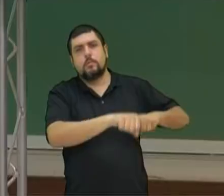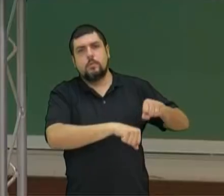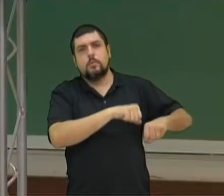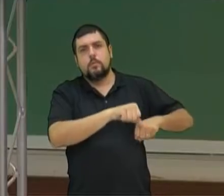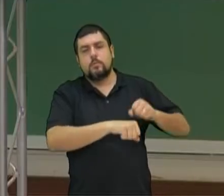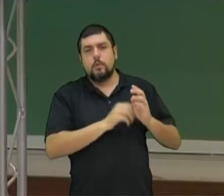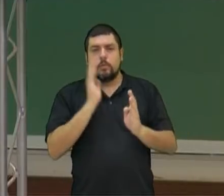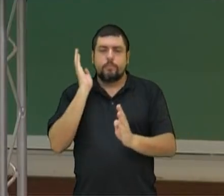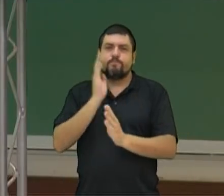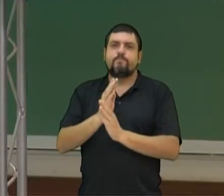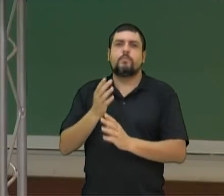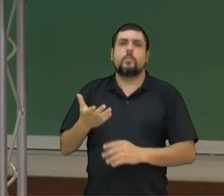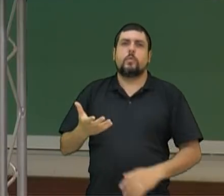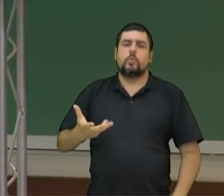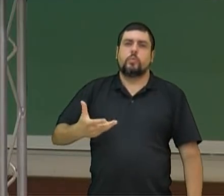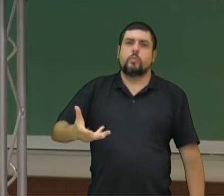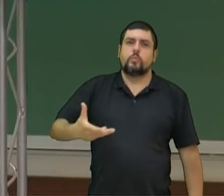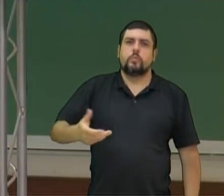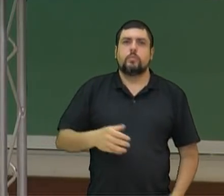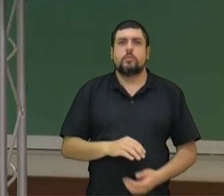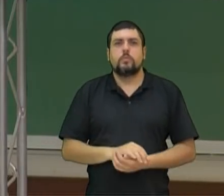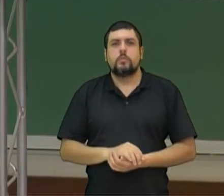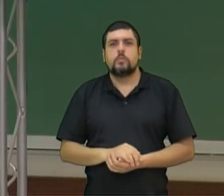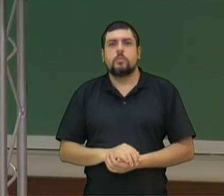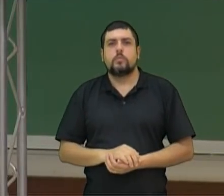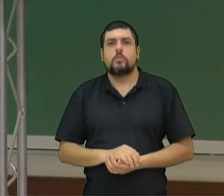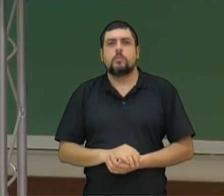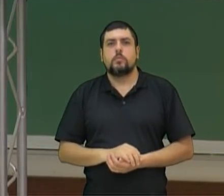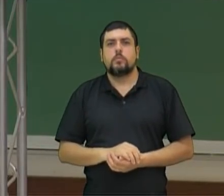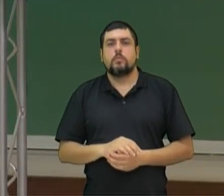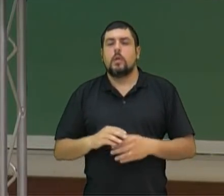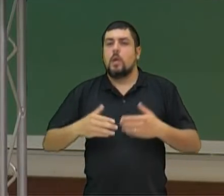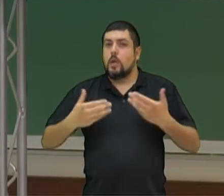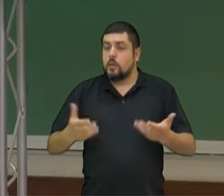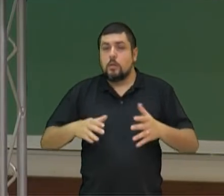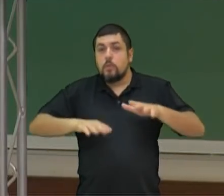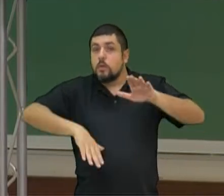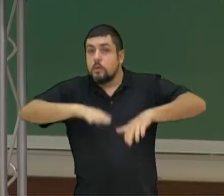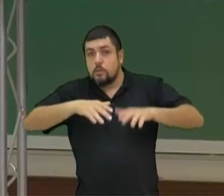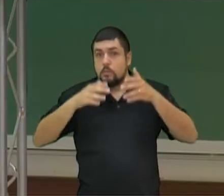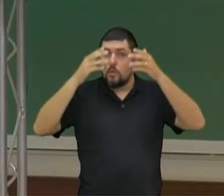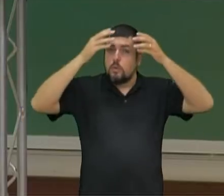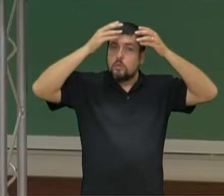o impacto. Então, reparem que, independente do capacete da